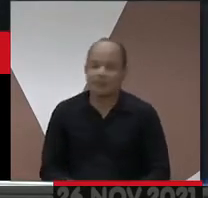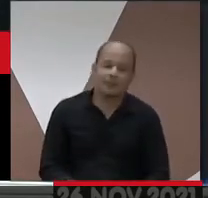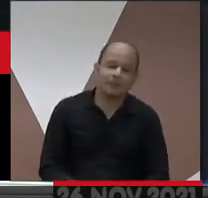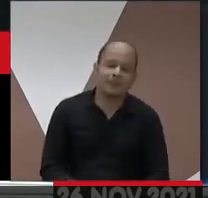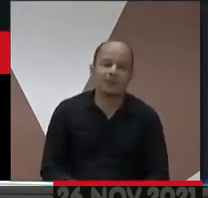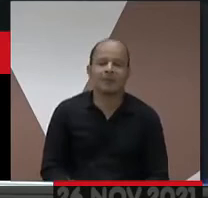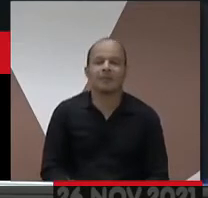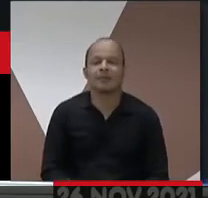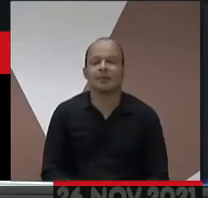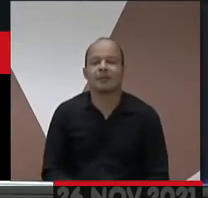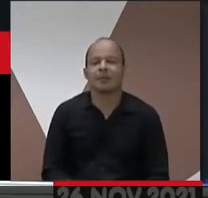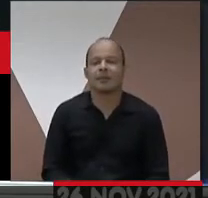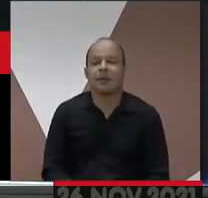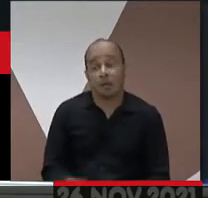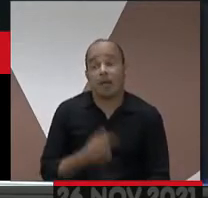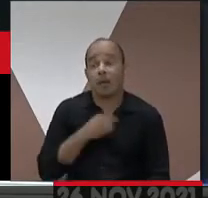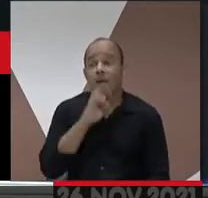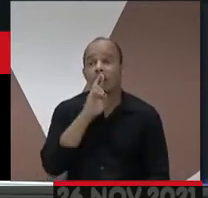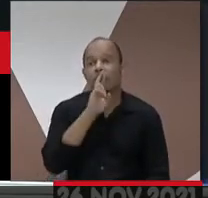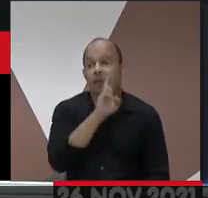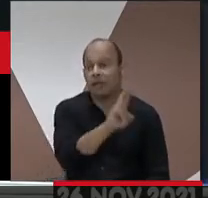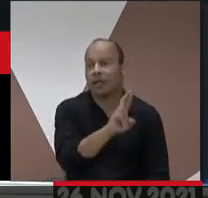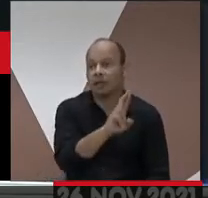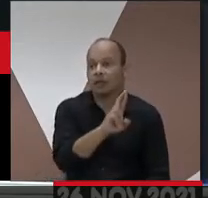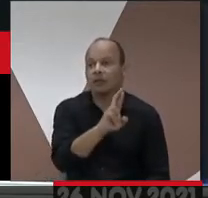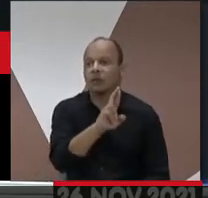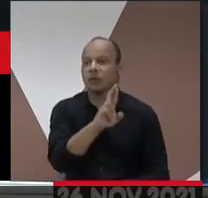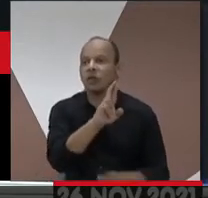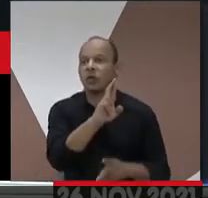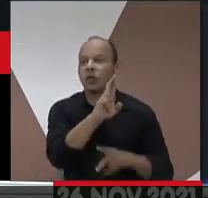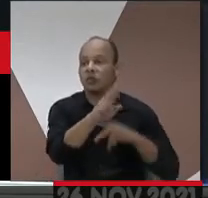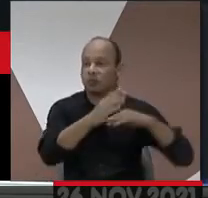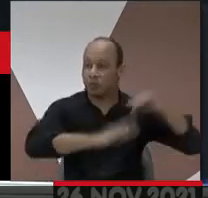aos ambientalistas aqui presentes. Na Europa,